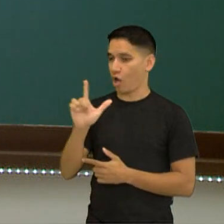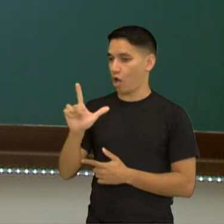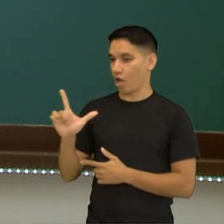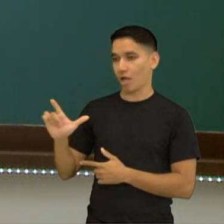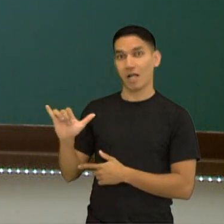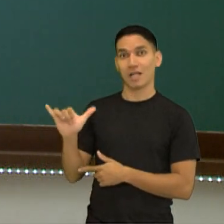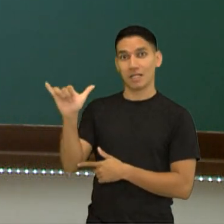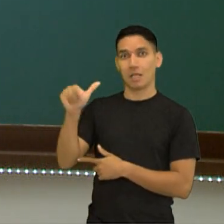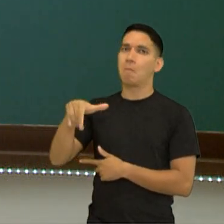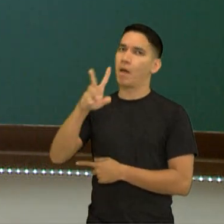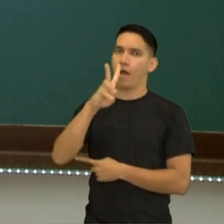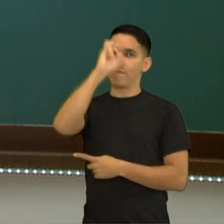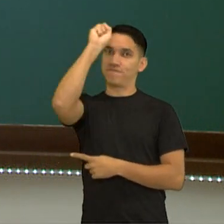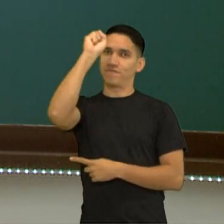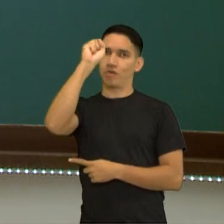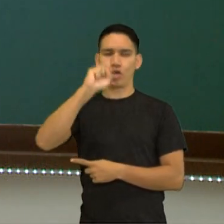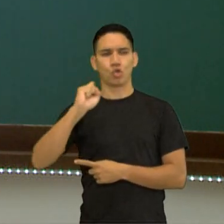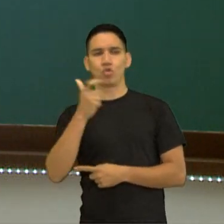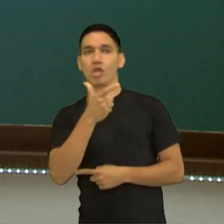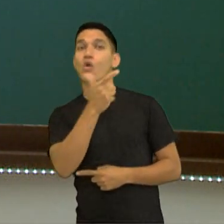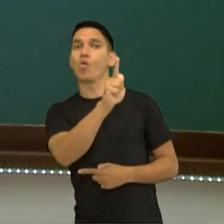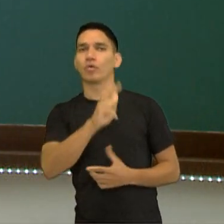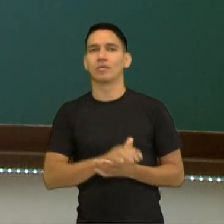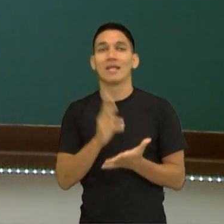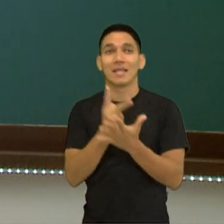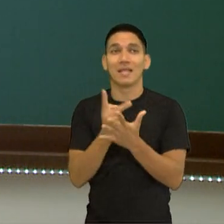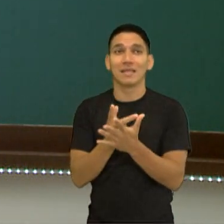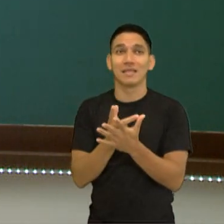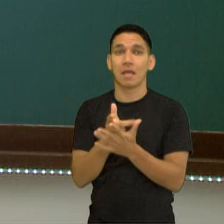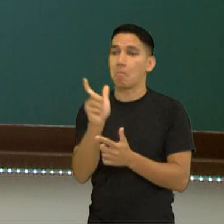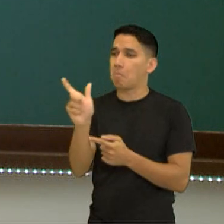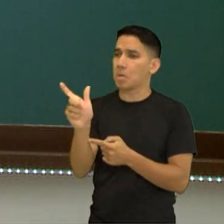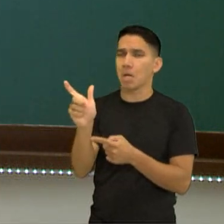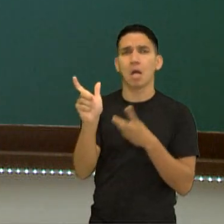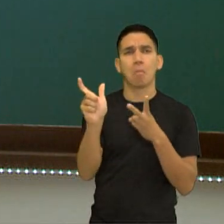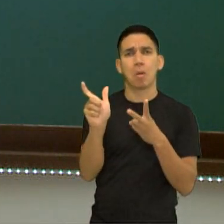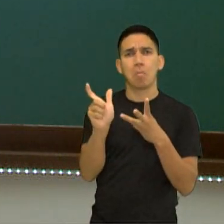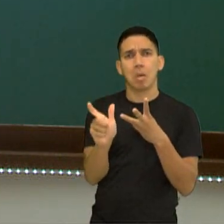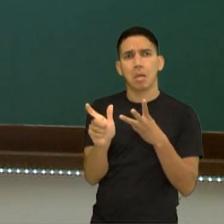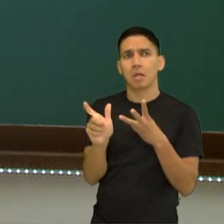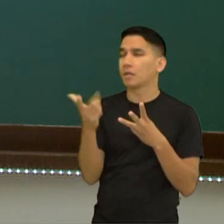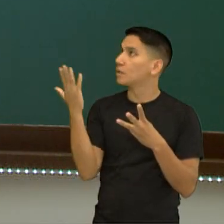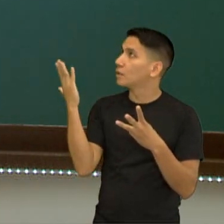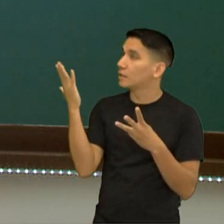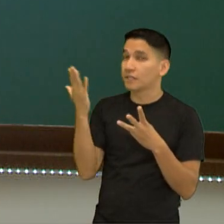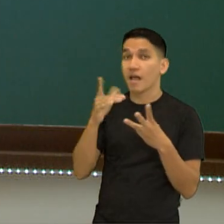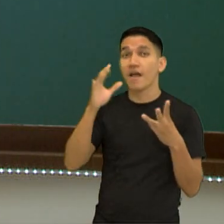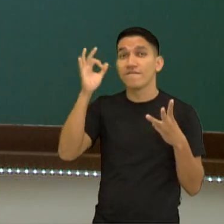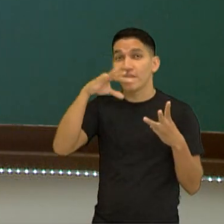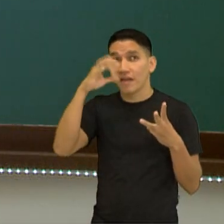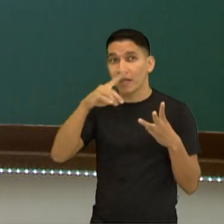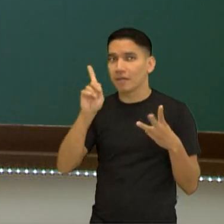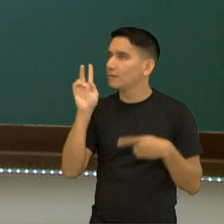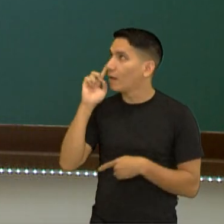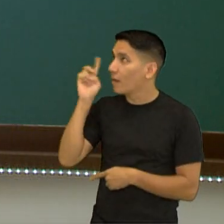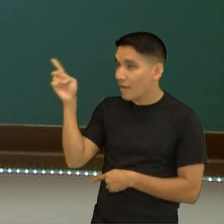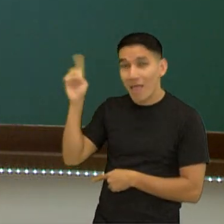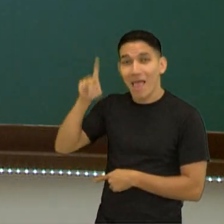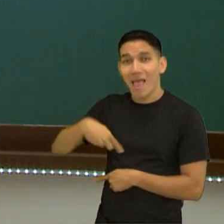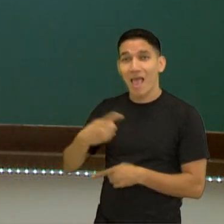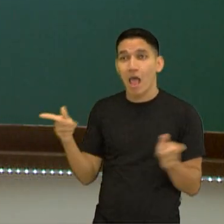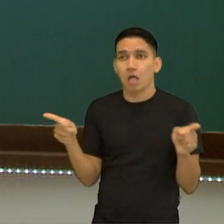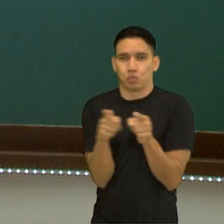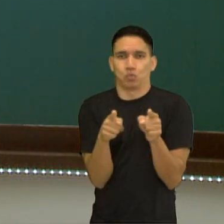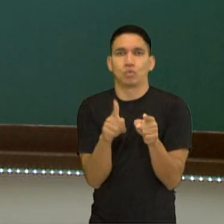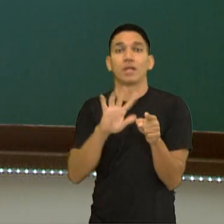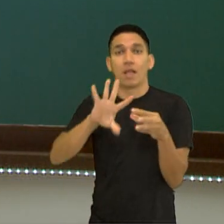mais forte. Todos os adjetivos short, tall e strong são adjetivos curtos. Então, para dar o